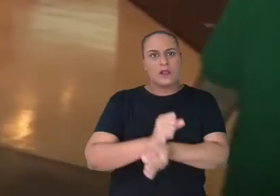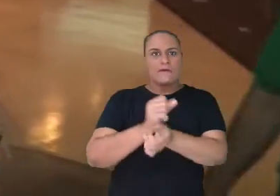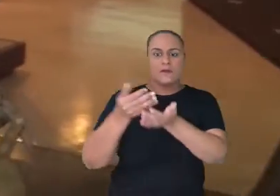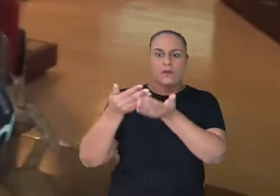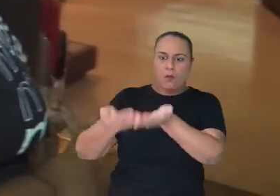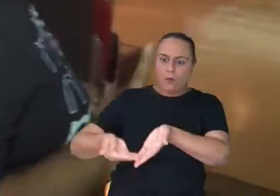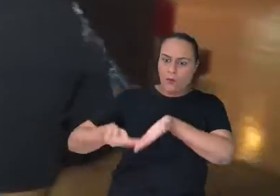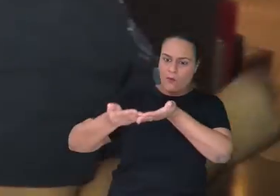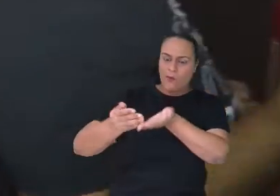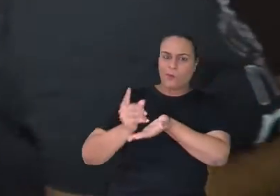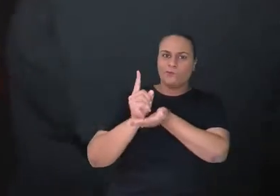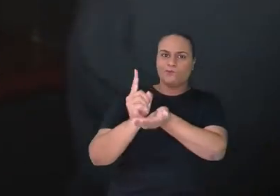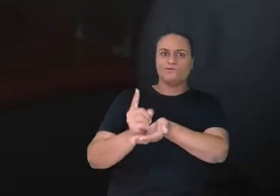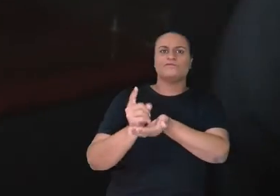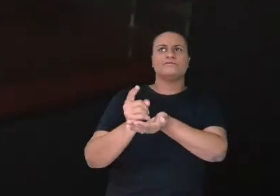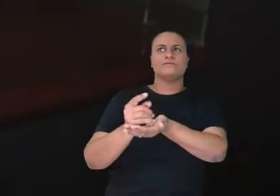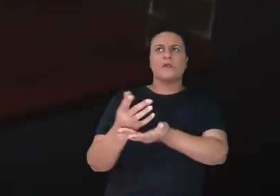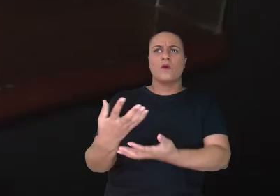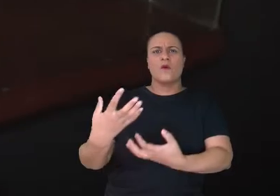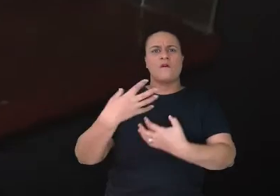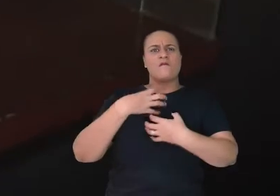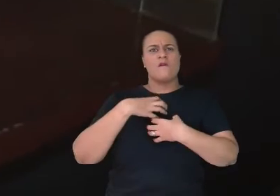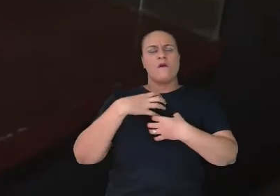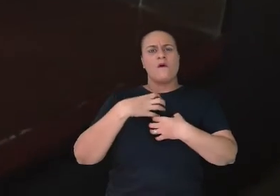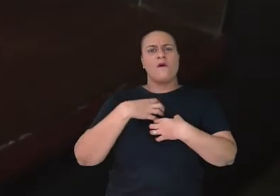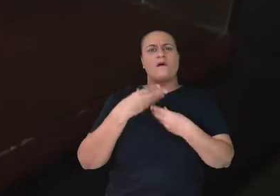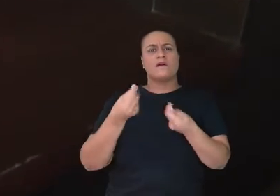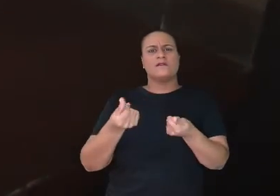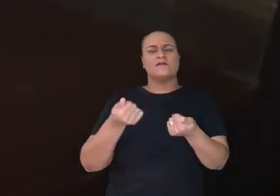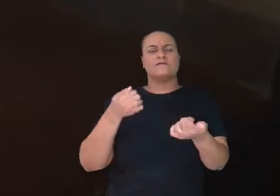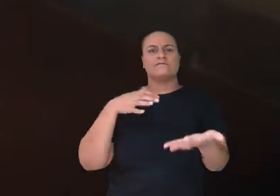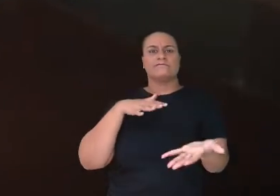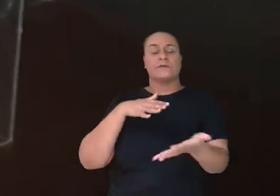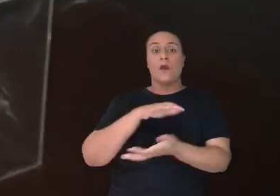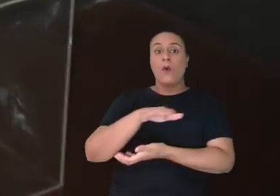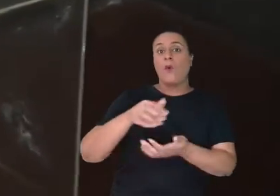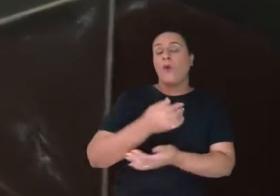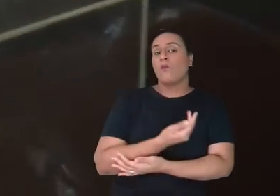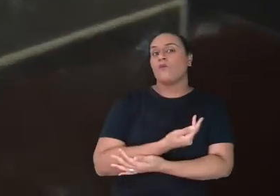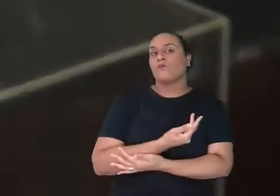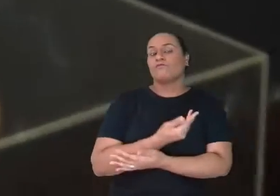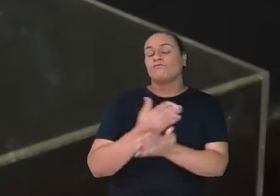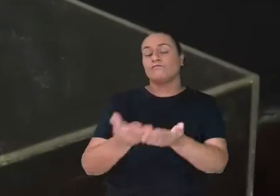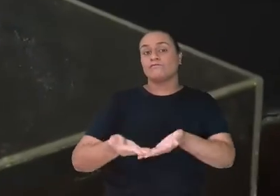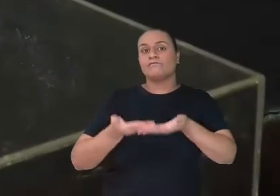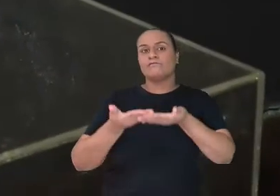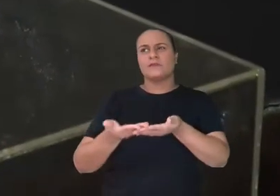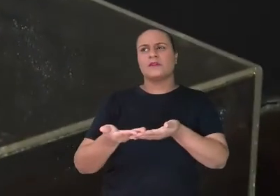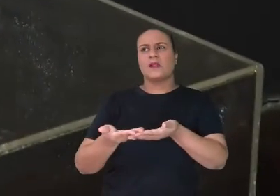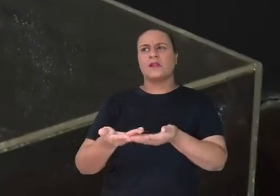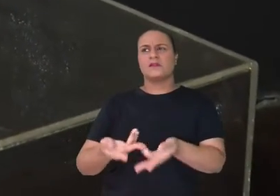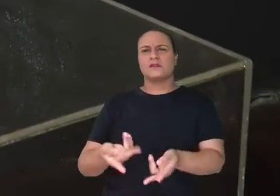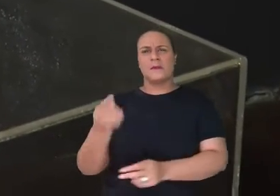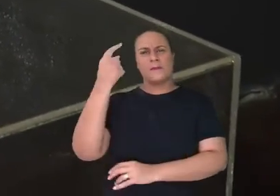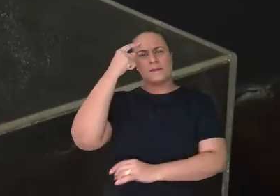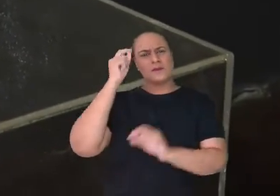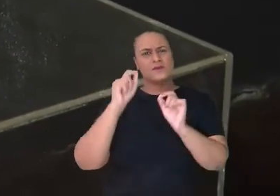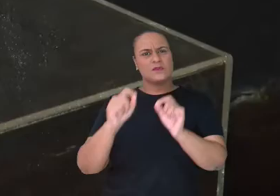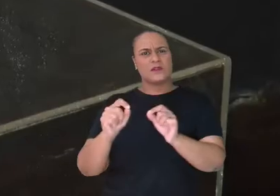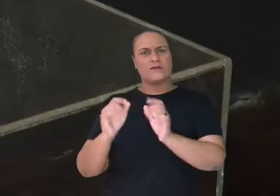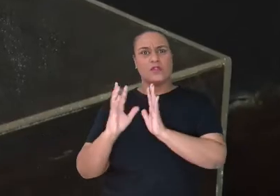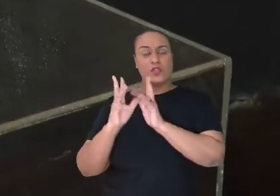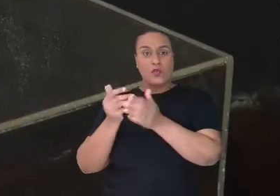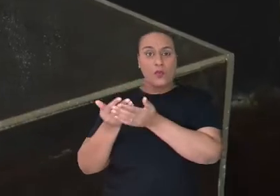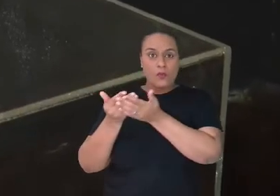Normalmente pessoas que de alguma forma se rebelavam dentro dos porões dos navios. Porque a gente tem a ideia que eles vinham todos certinhos, não.